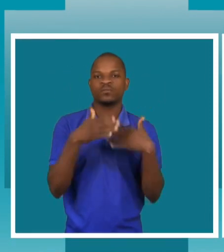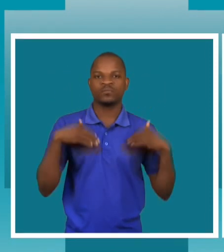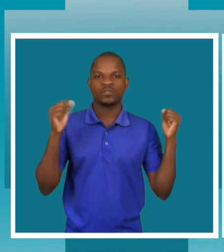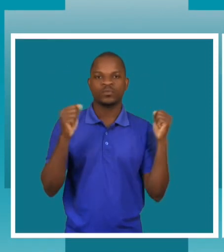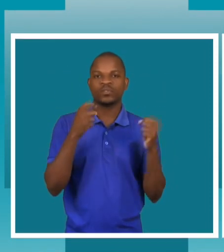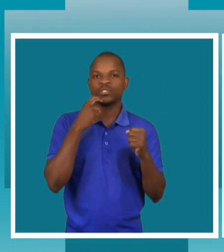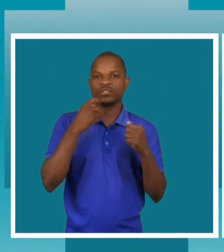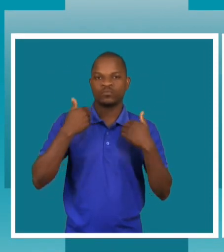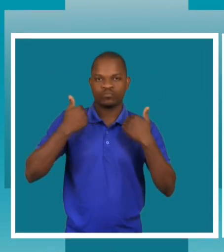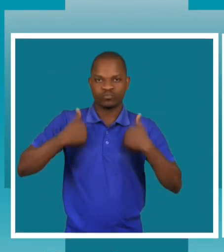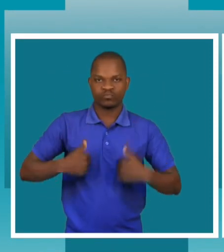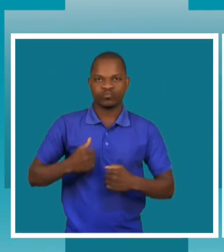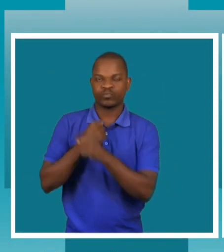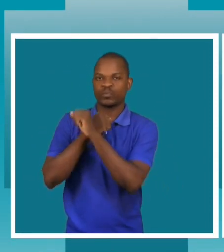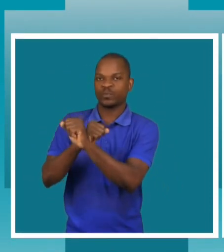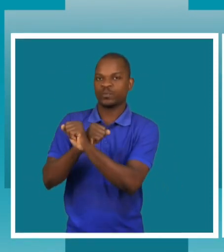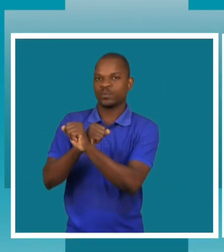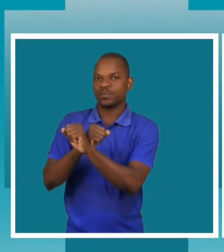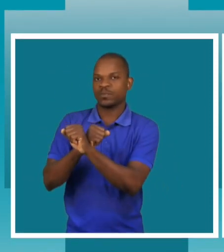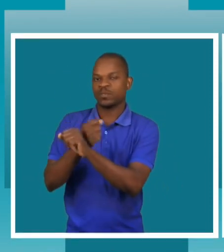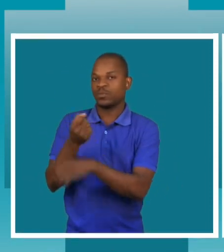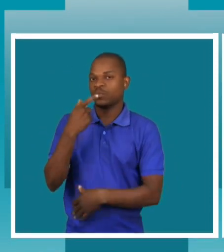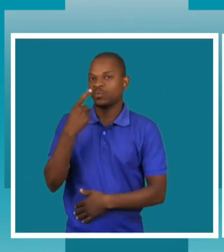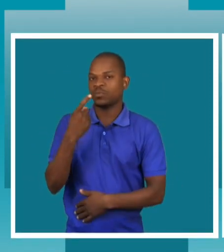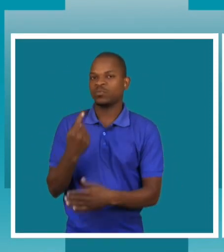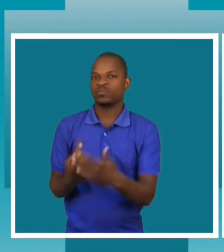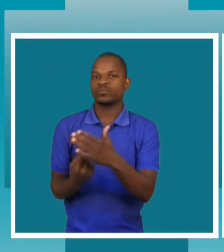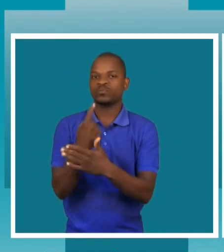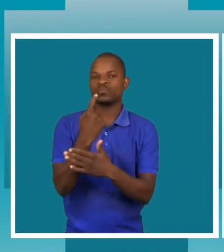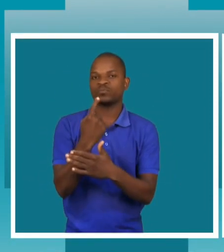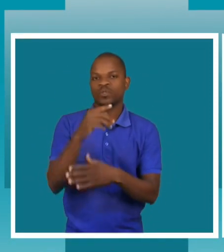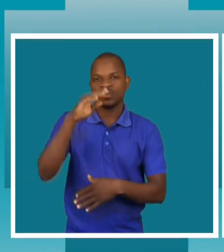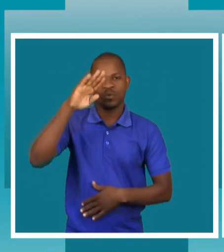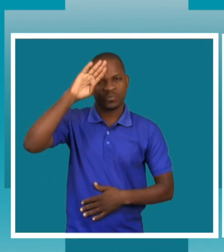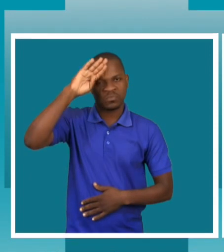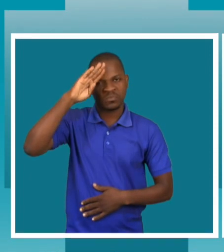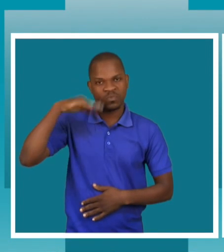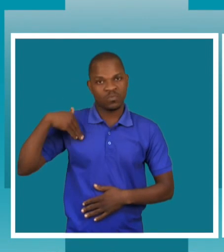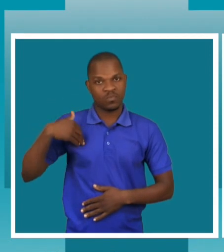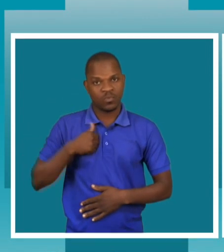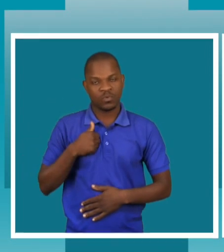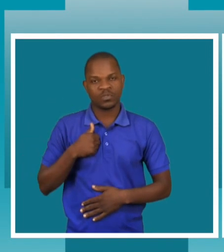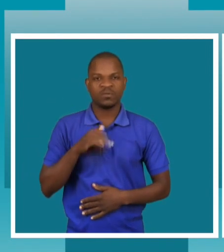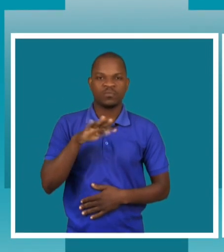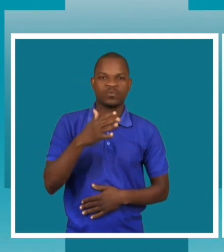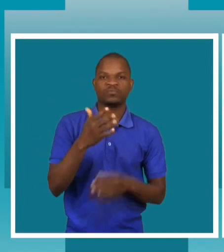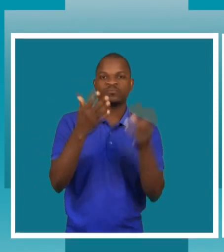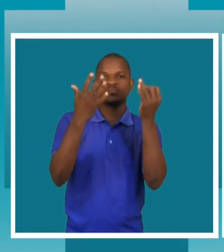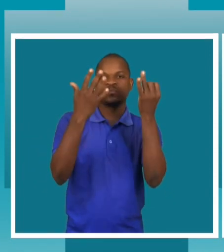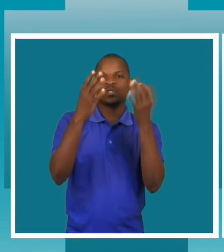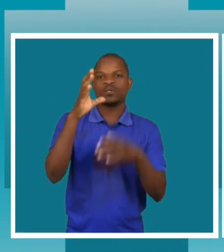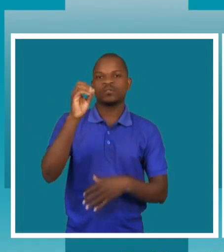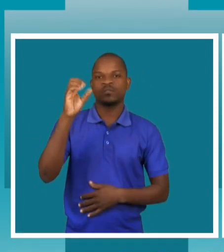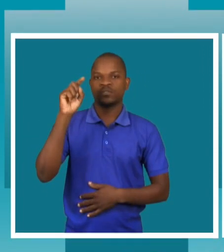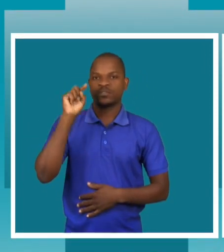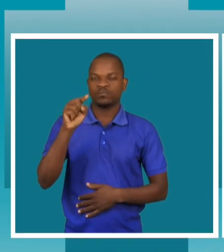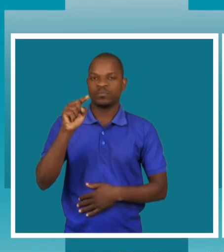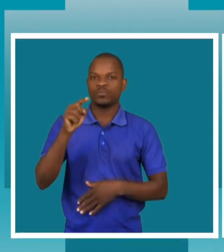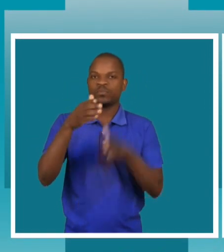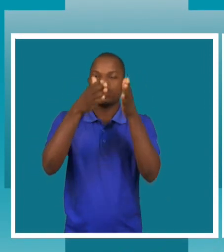a resistência a antibióticos causa a morte de 700 mil pessoas por ano em todo o mundo. Em